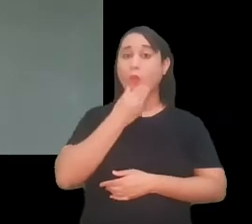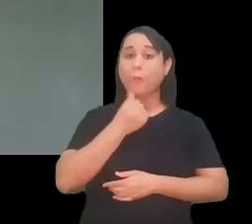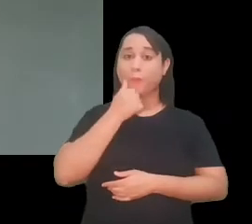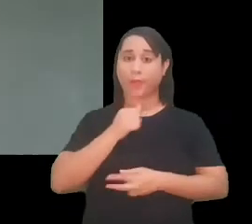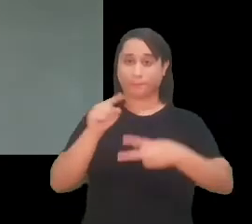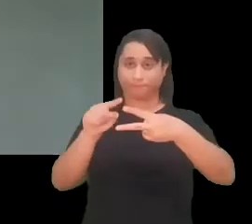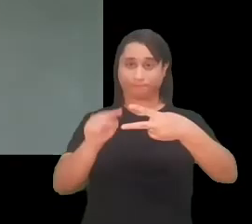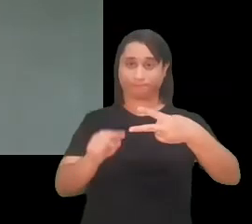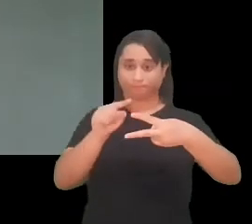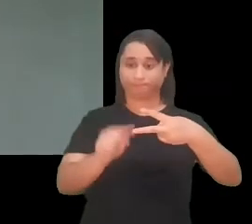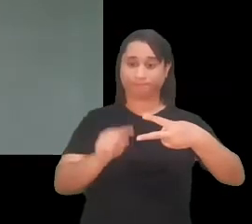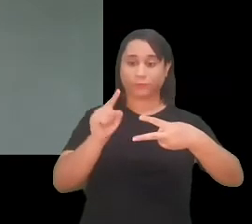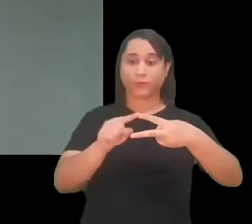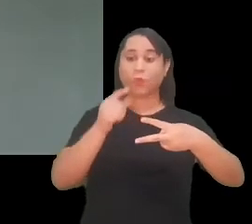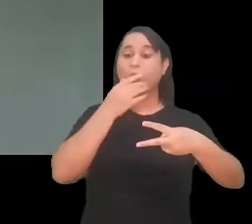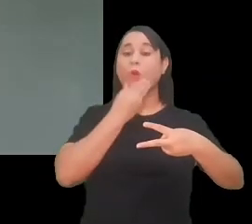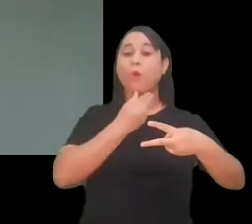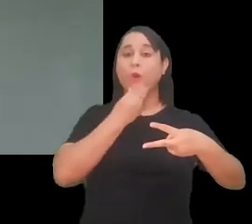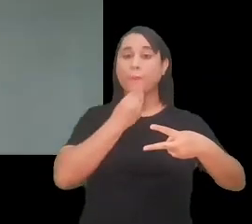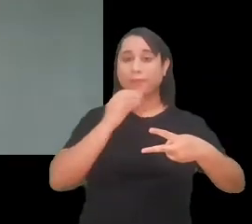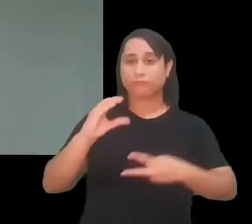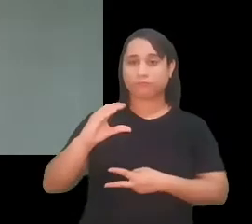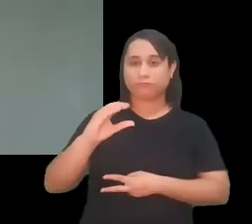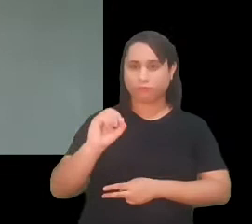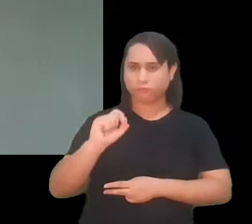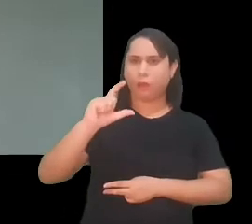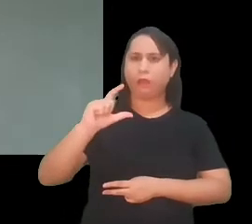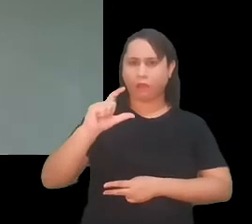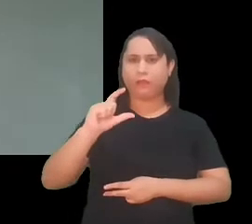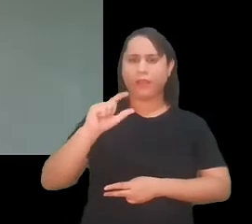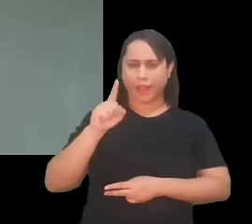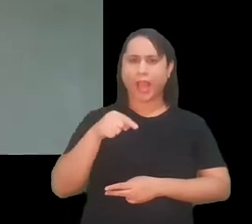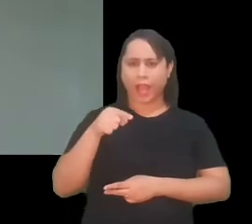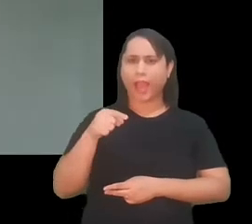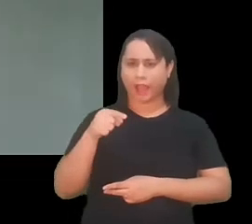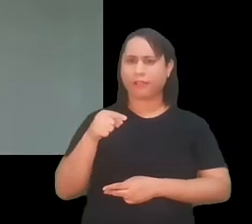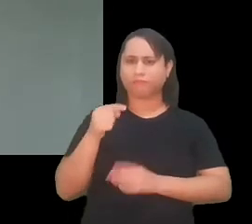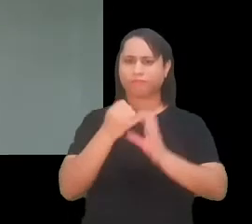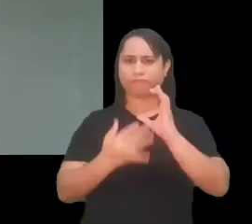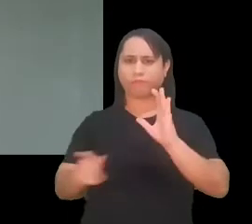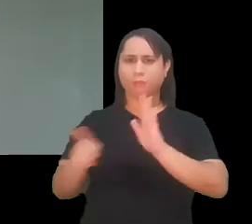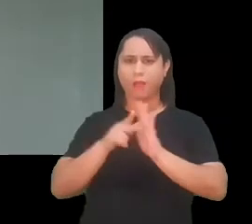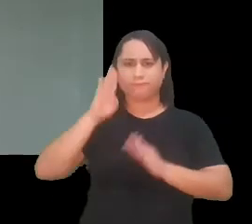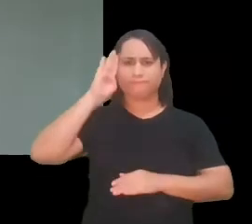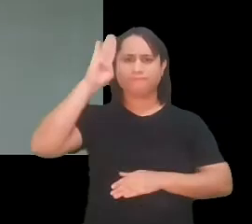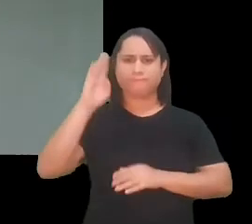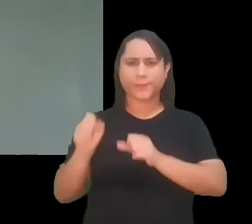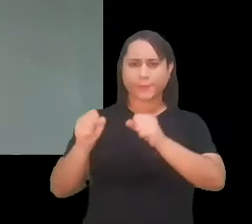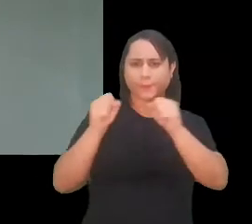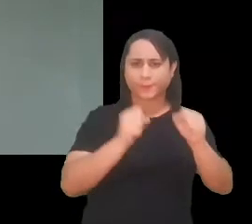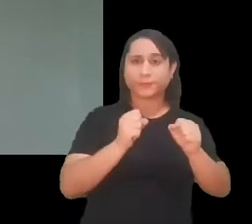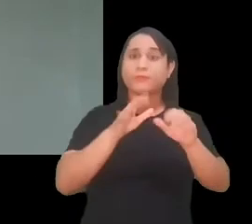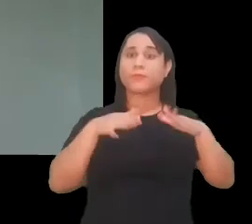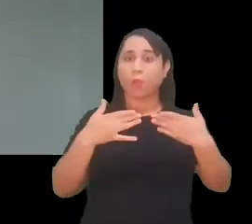homem, esse Czão aqui se comporta como alelo dominante. Então, calvície, tá? Esse